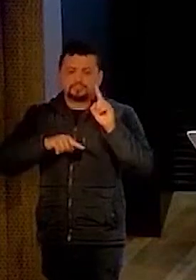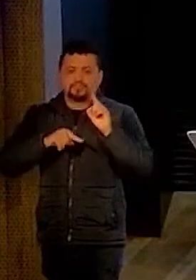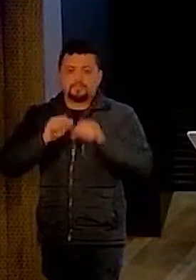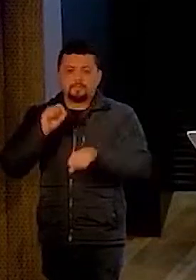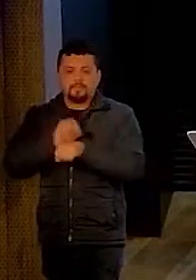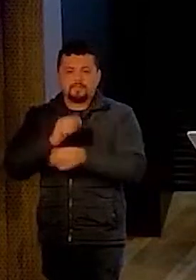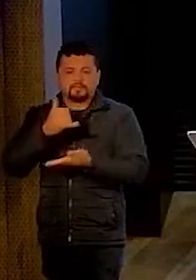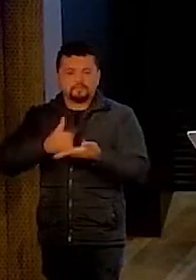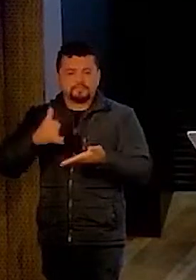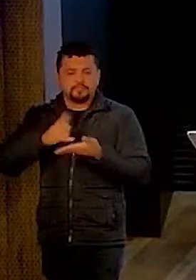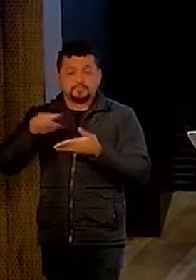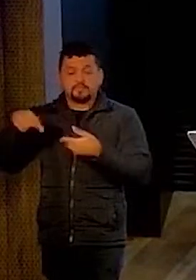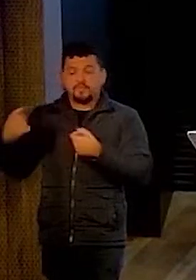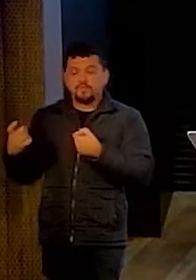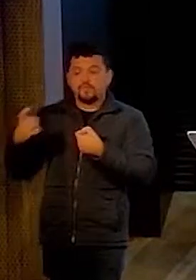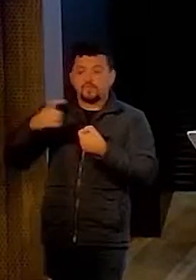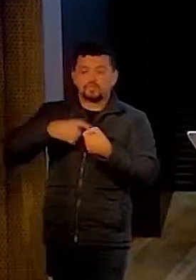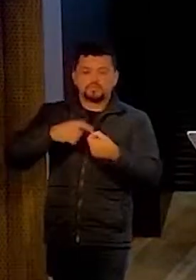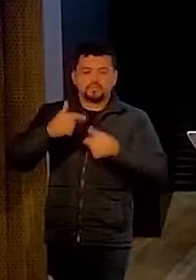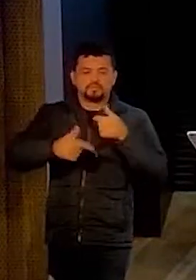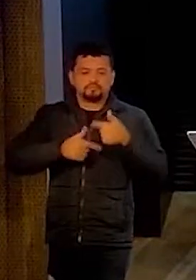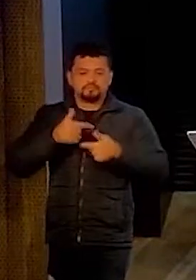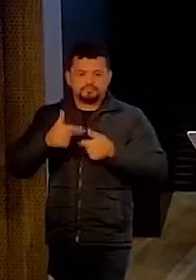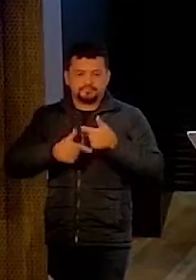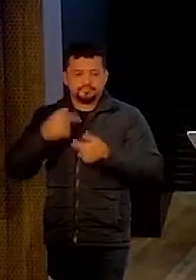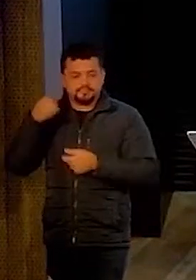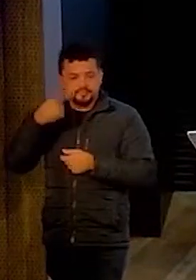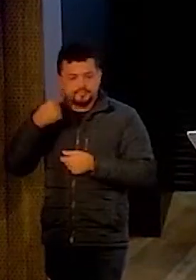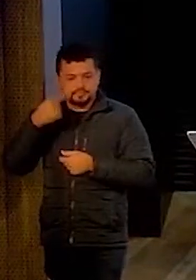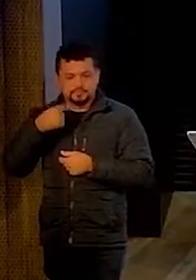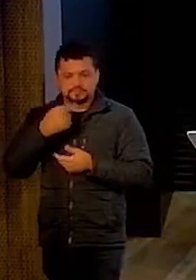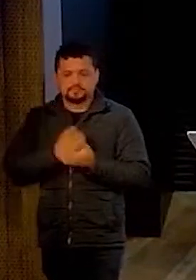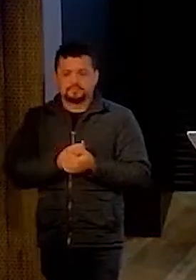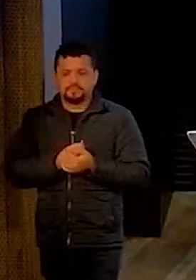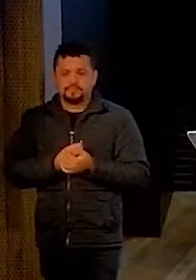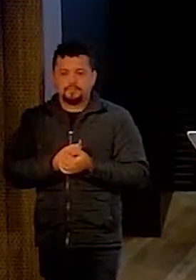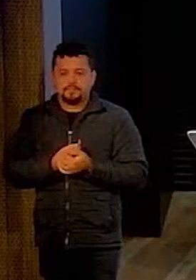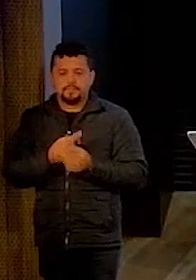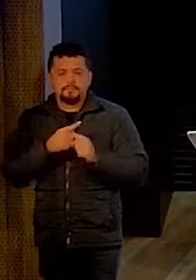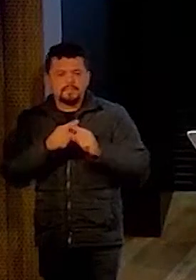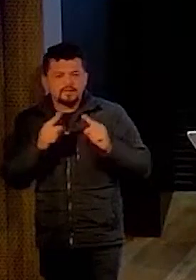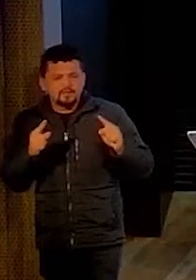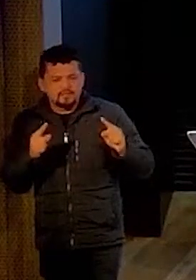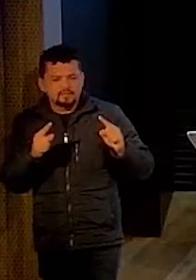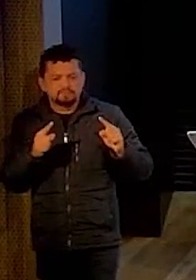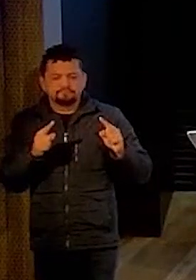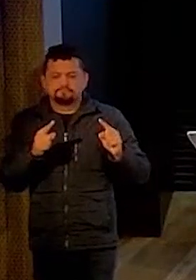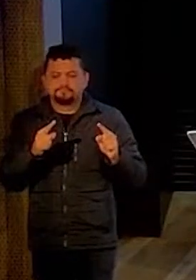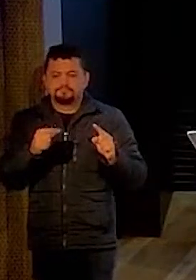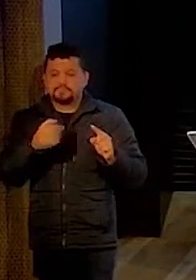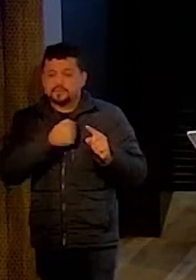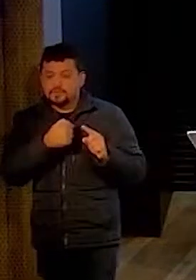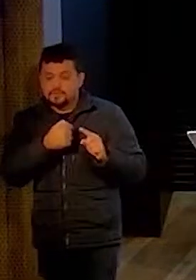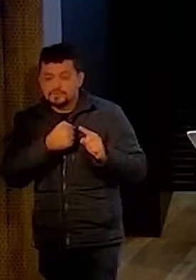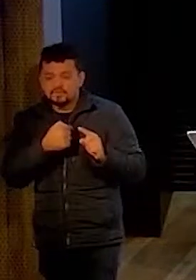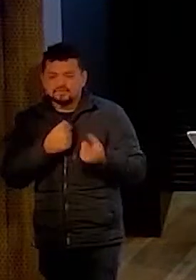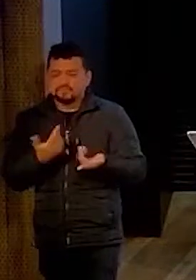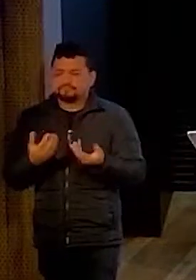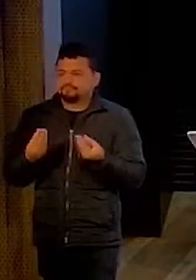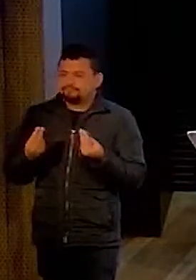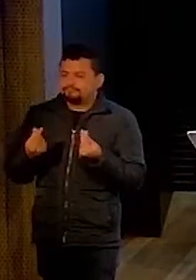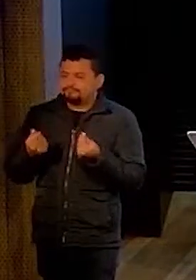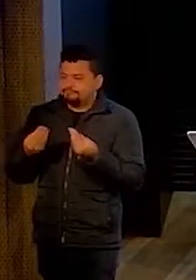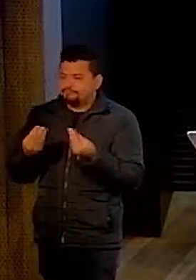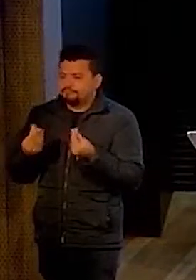para advogar lá para o meu escritório mas perdeu o sentido de cuidados processos das pessoas